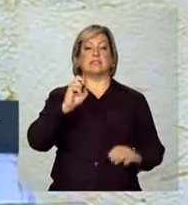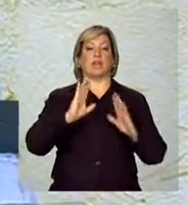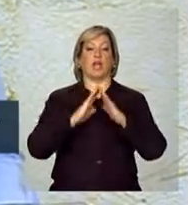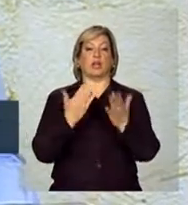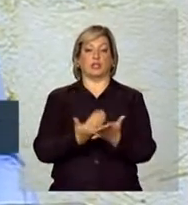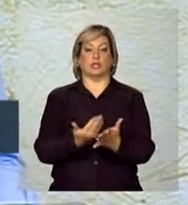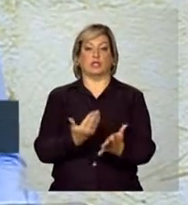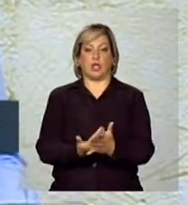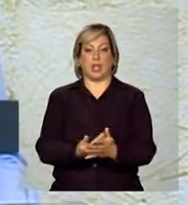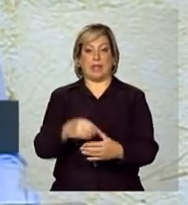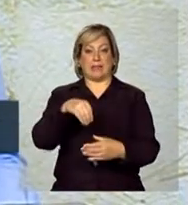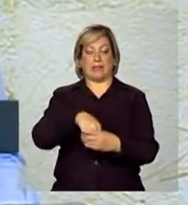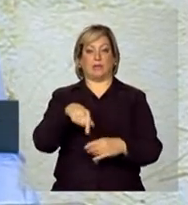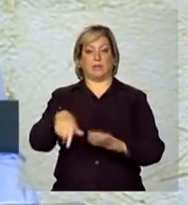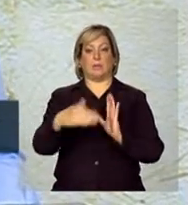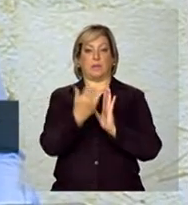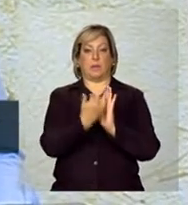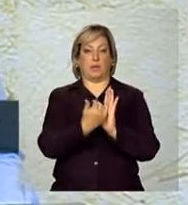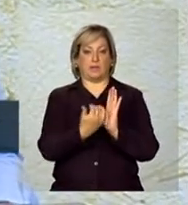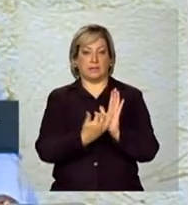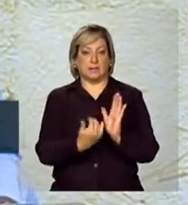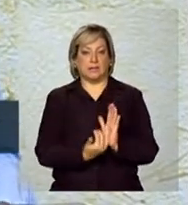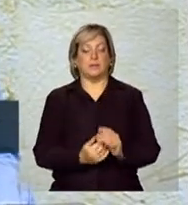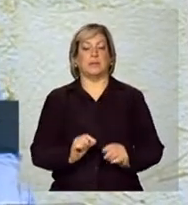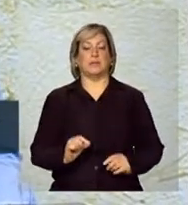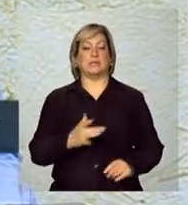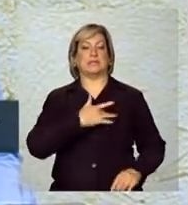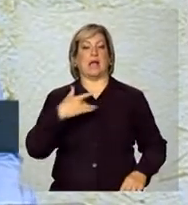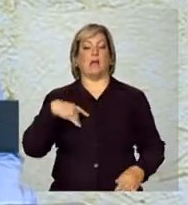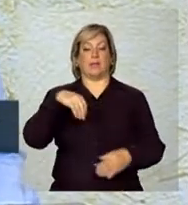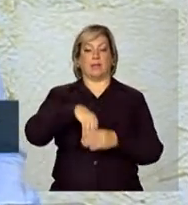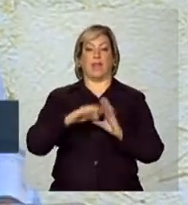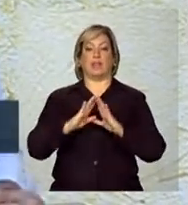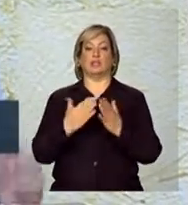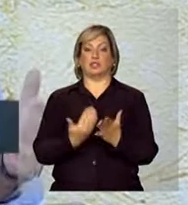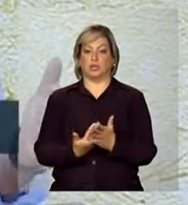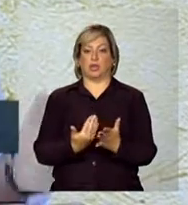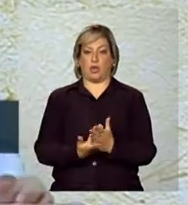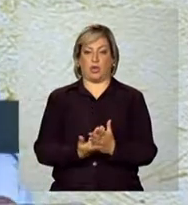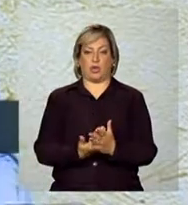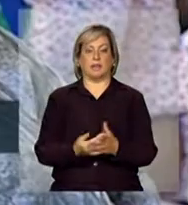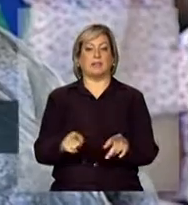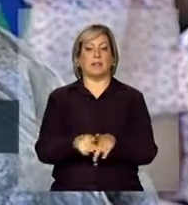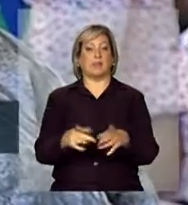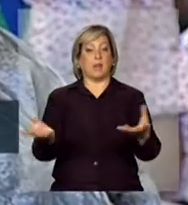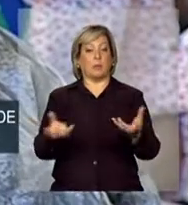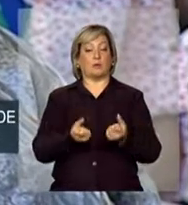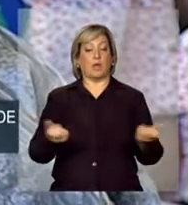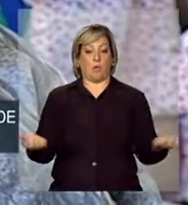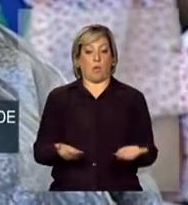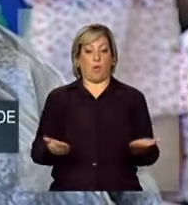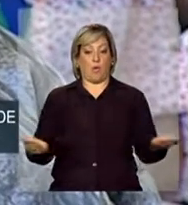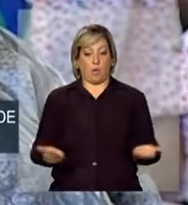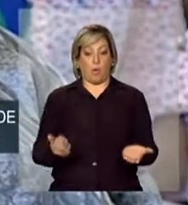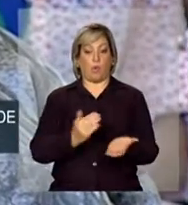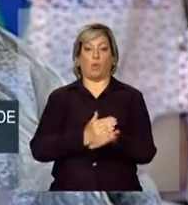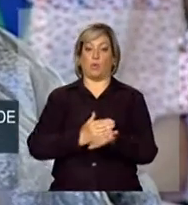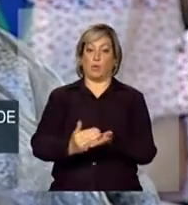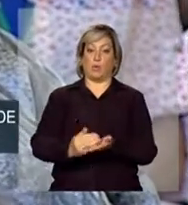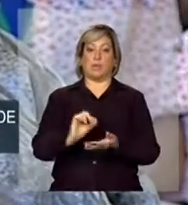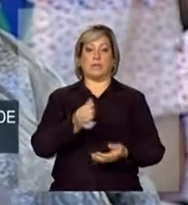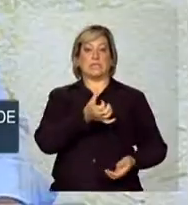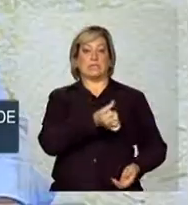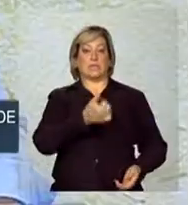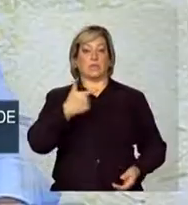né dentro do programa é saúde na escola e com adesão hoje passaremos em torno de